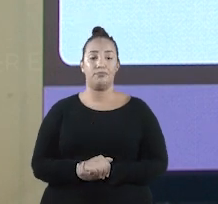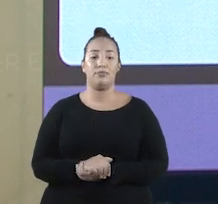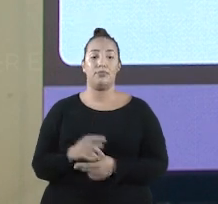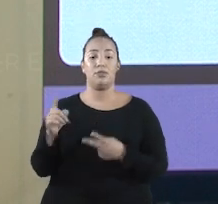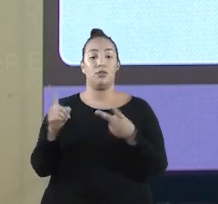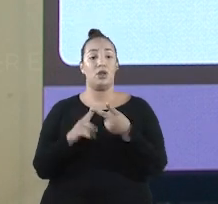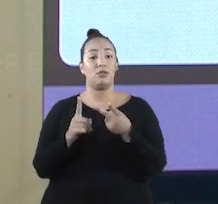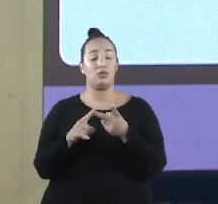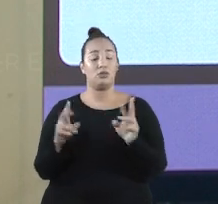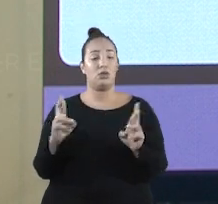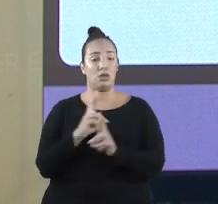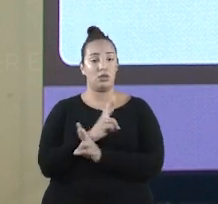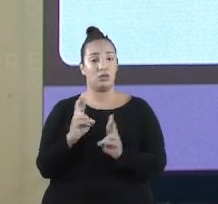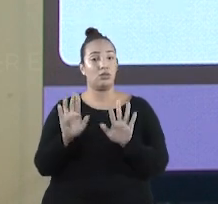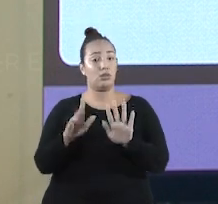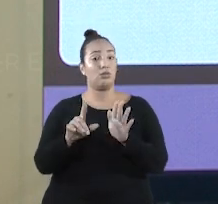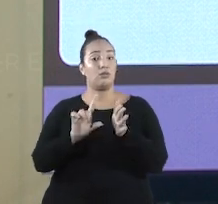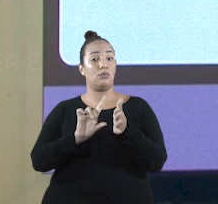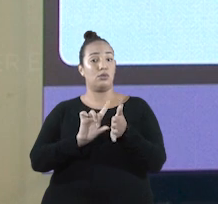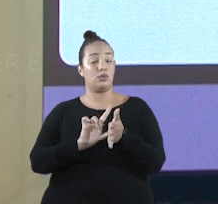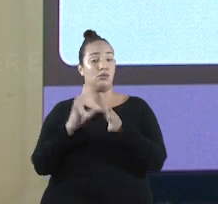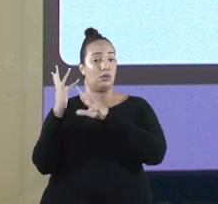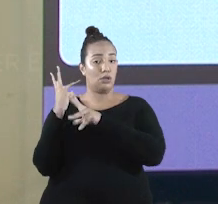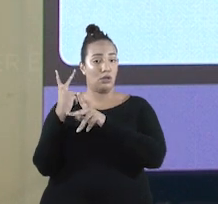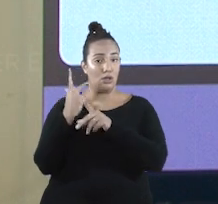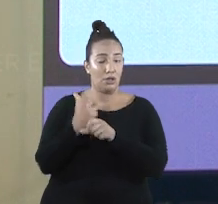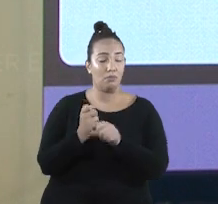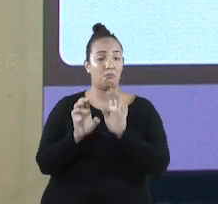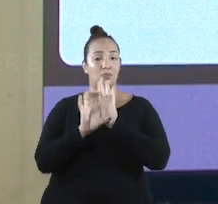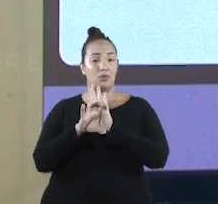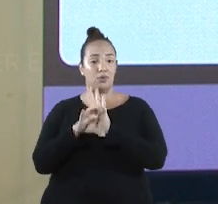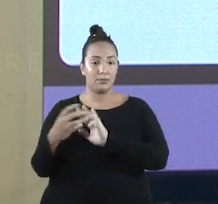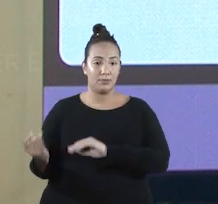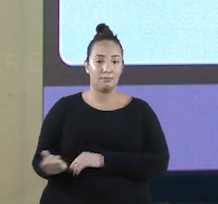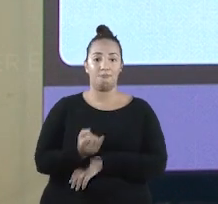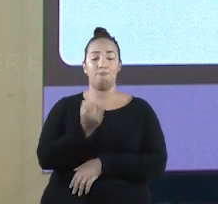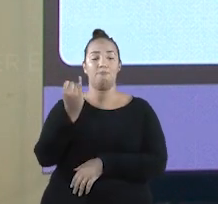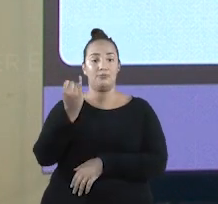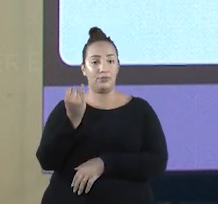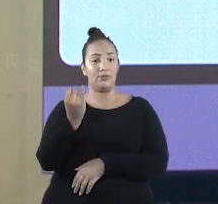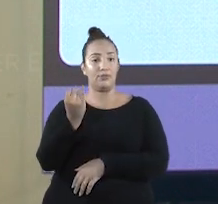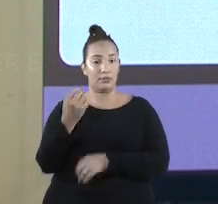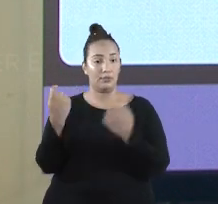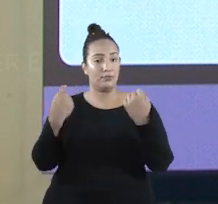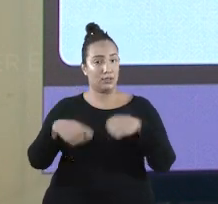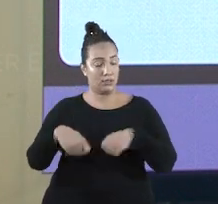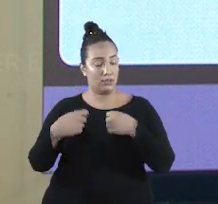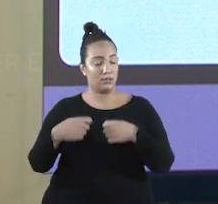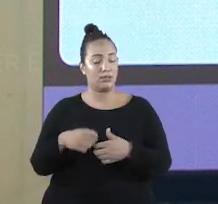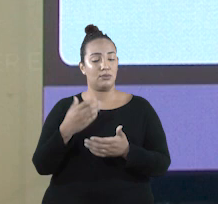pela segunda relação métrica. Mas antes, vamos revisar alguns conceitos importantes